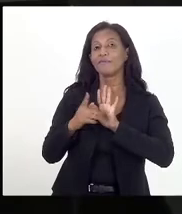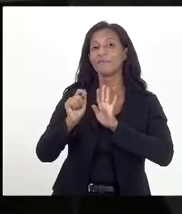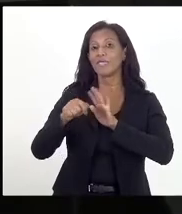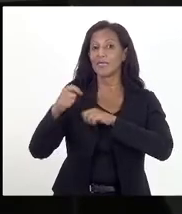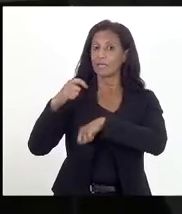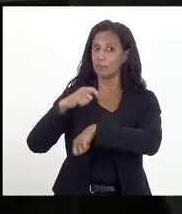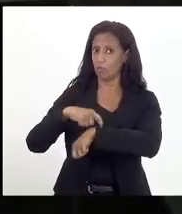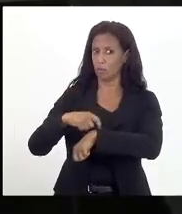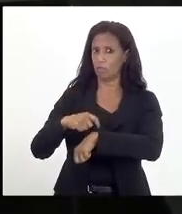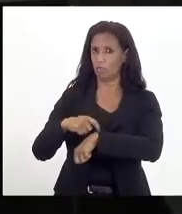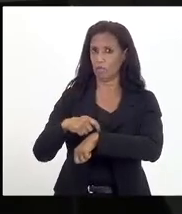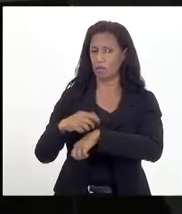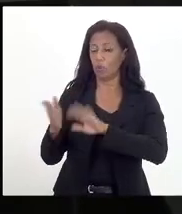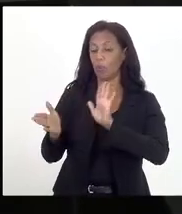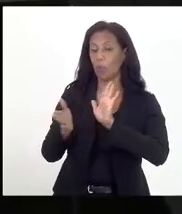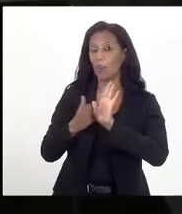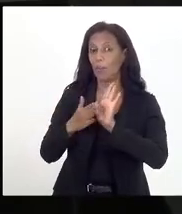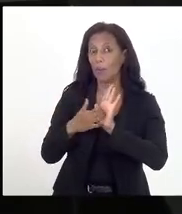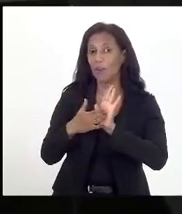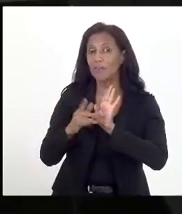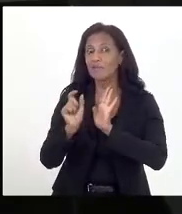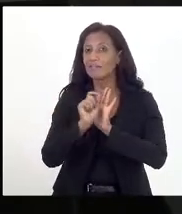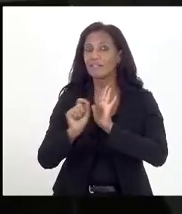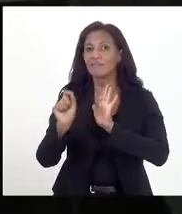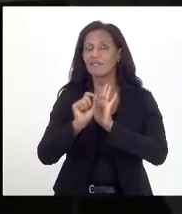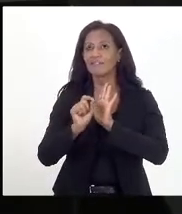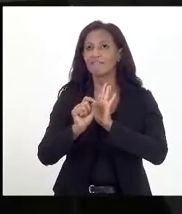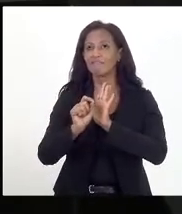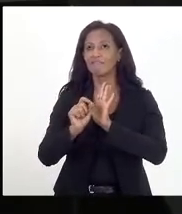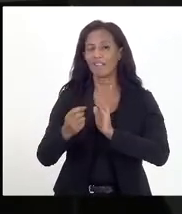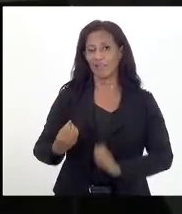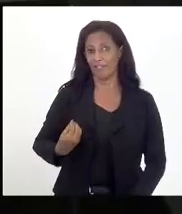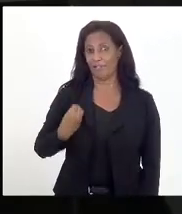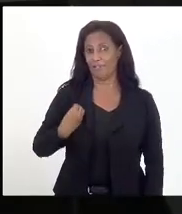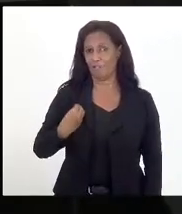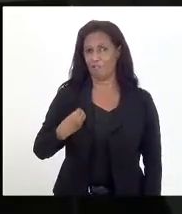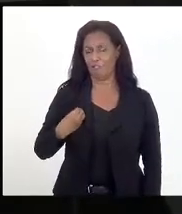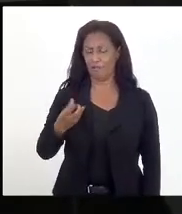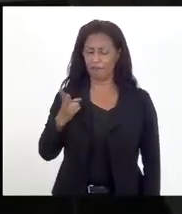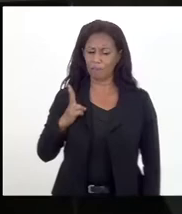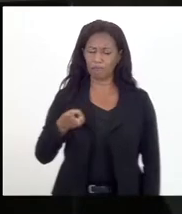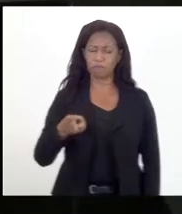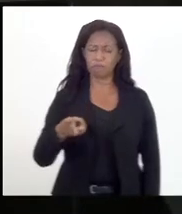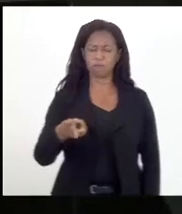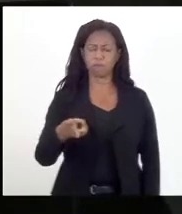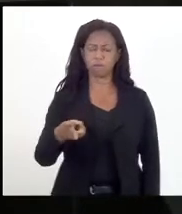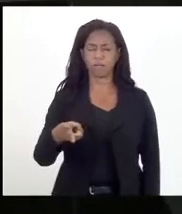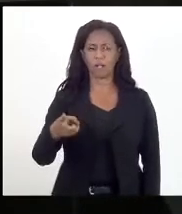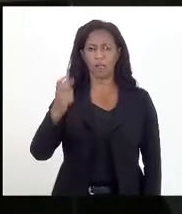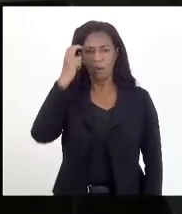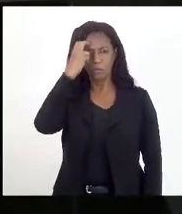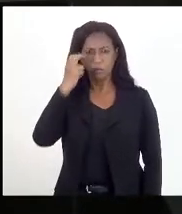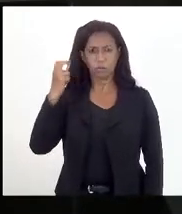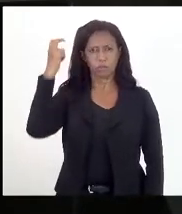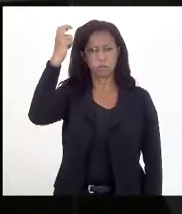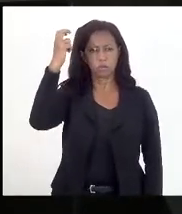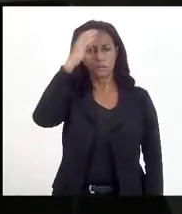neste momento o propósito é manter viva a cultura brasileira